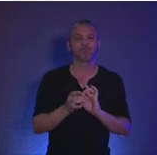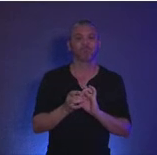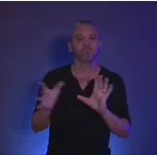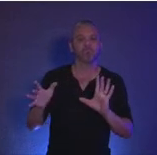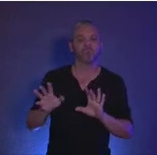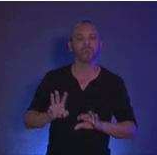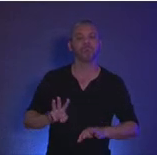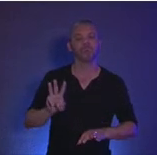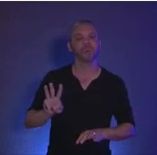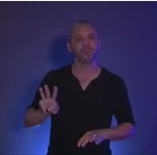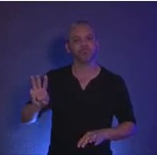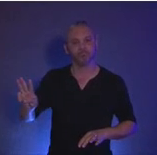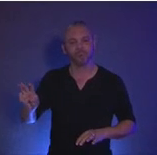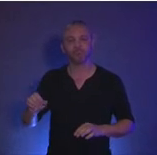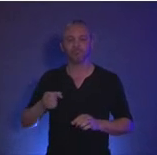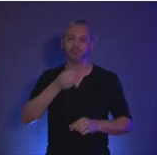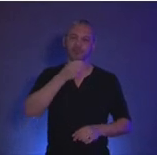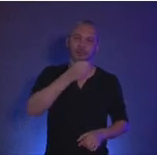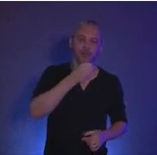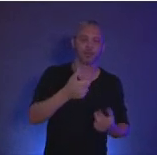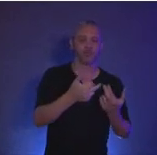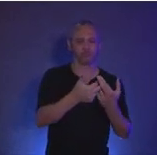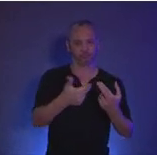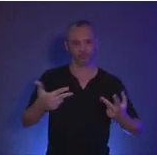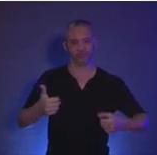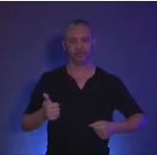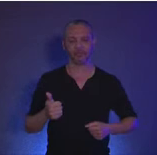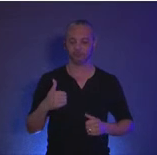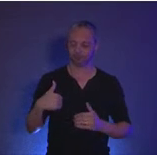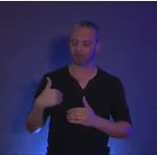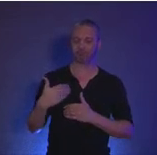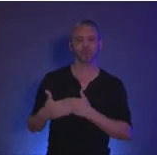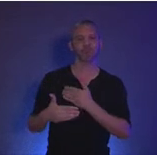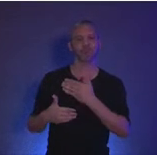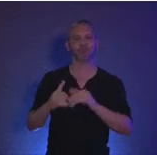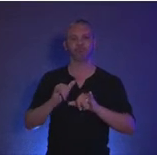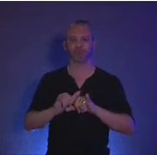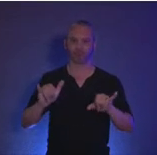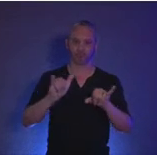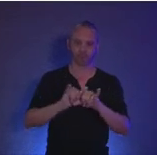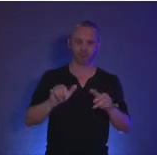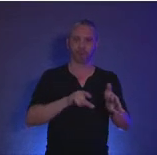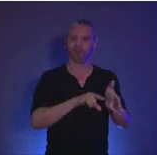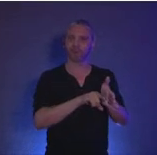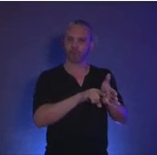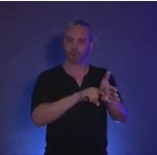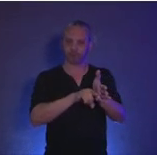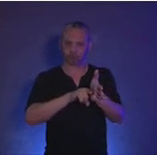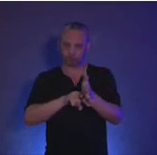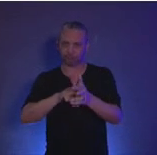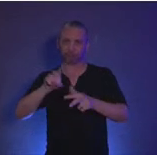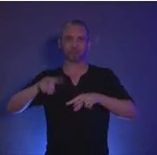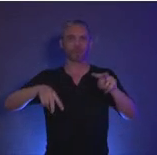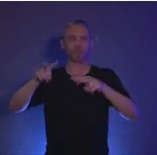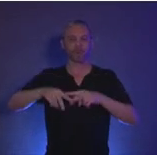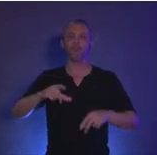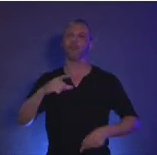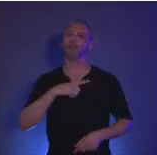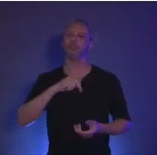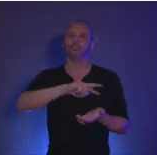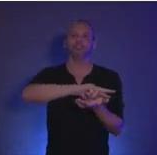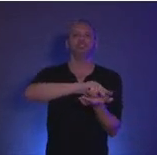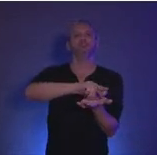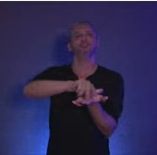disponibilizou isso nas nossas reportagens. E daí, conforme a gente foi publicando, né, investigando, fazendo apuração, a gente viu que tinha